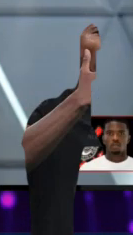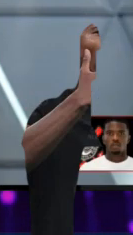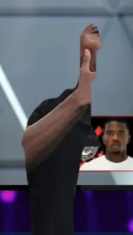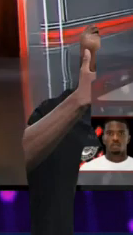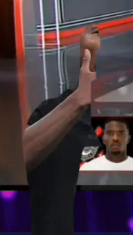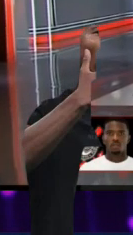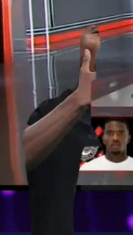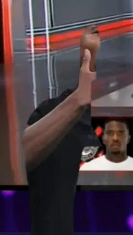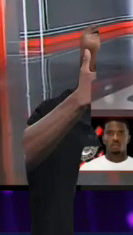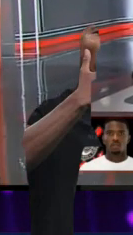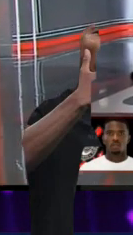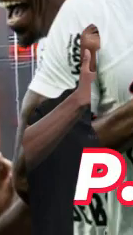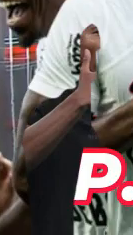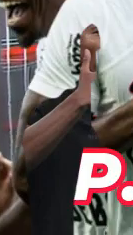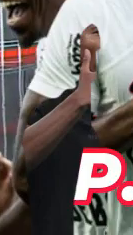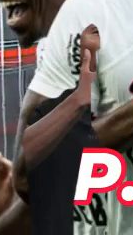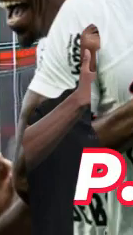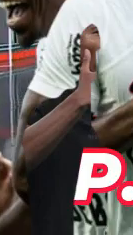nunca me xingou?